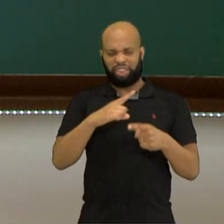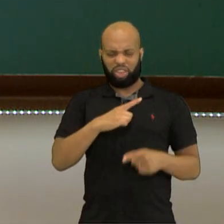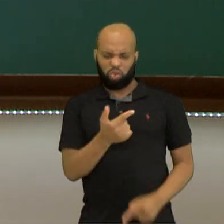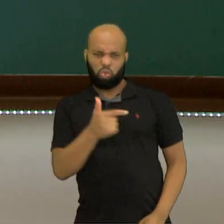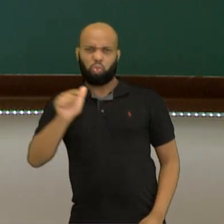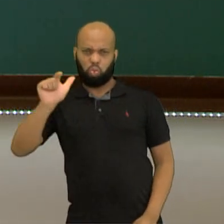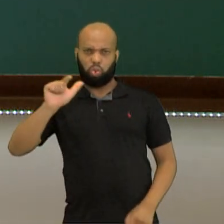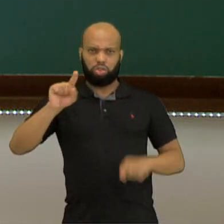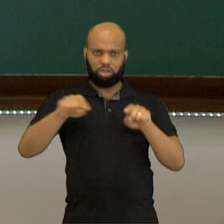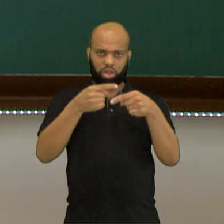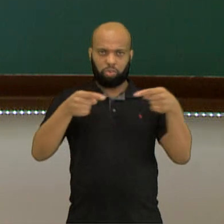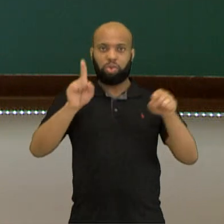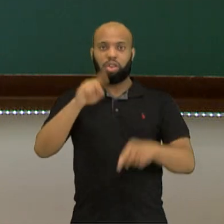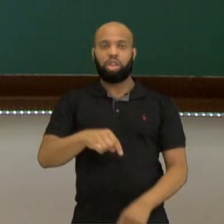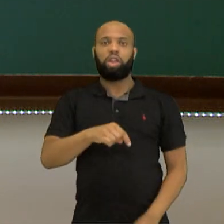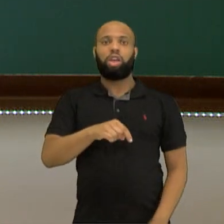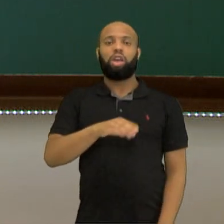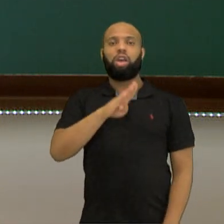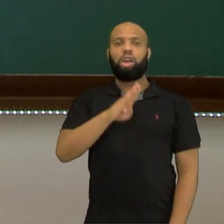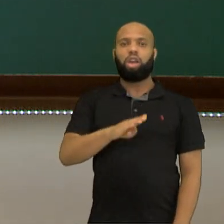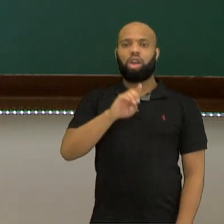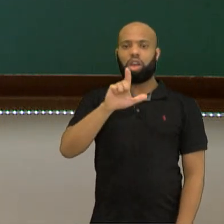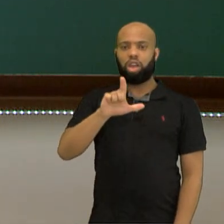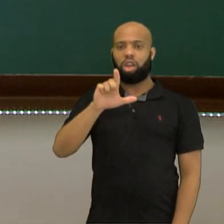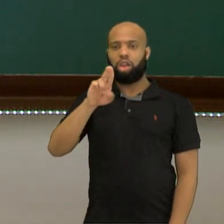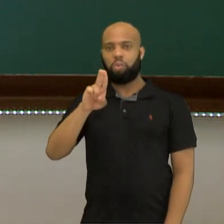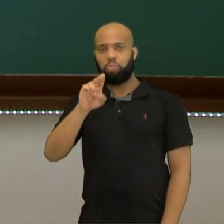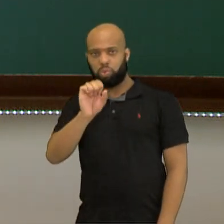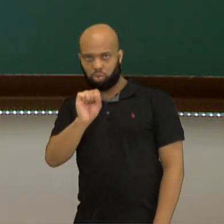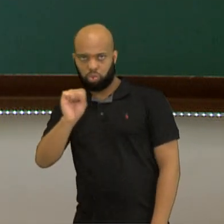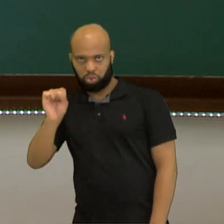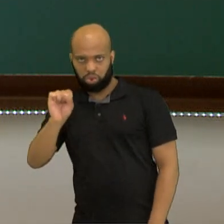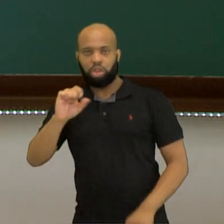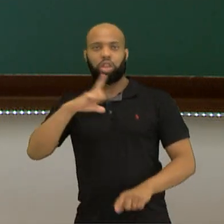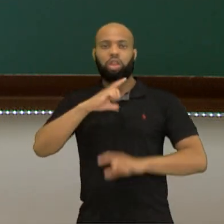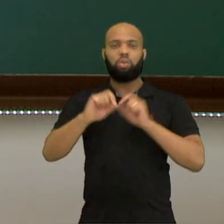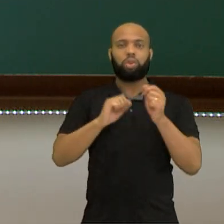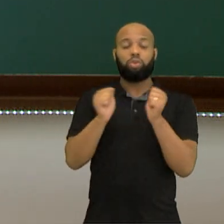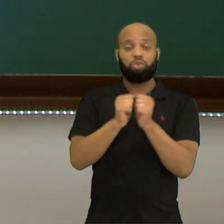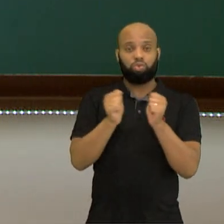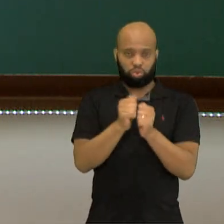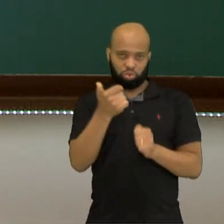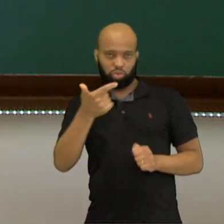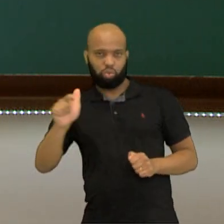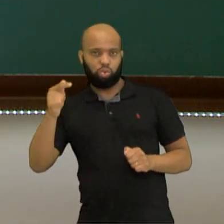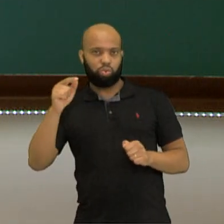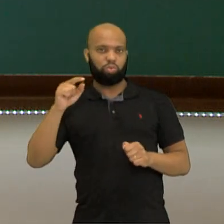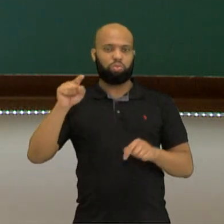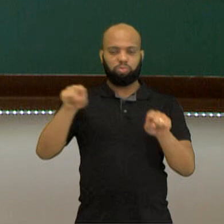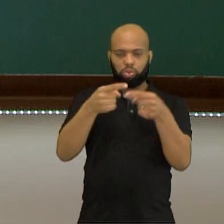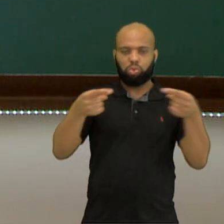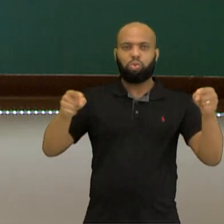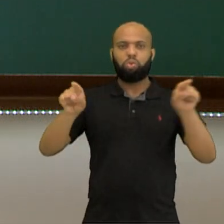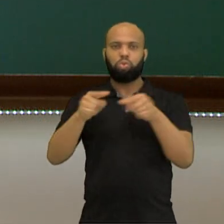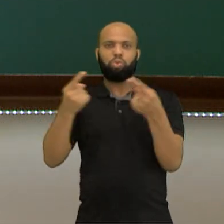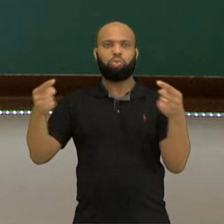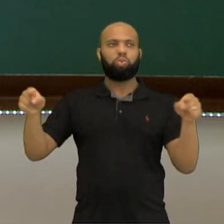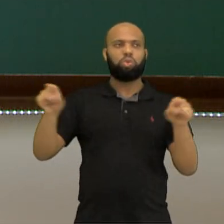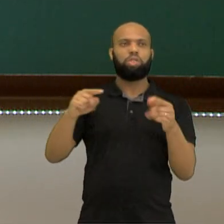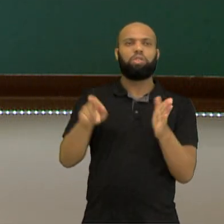Ele puxa o blues, e essa ideia de blues com sons de marchas